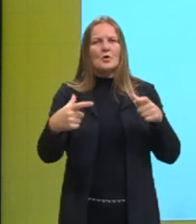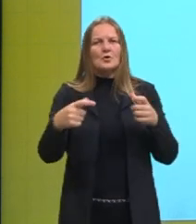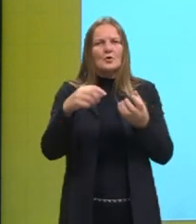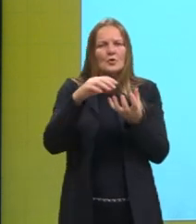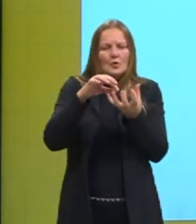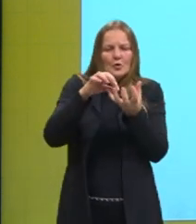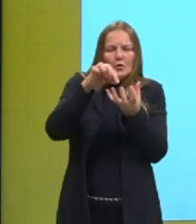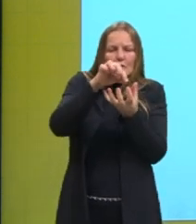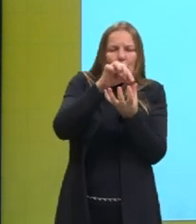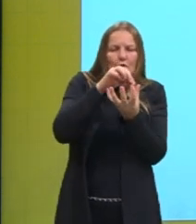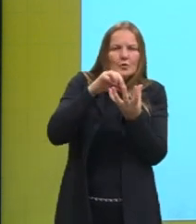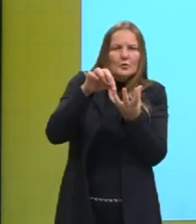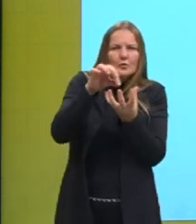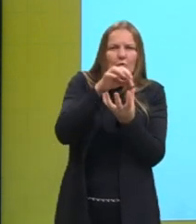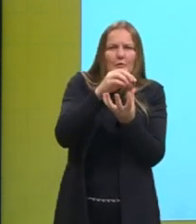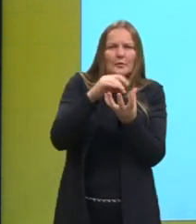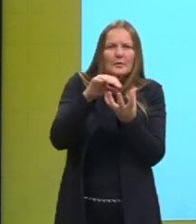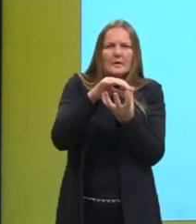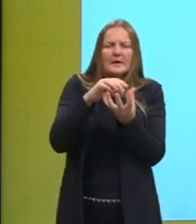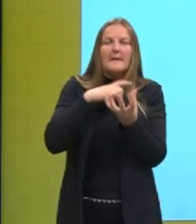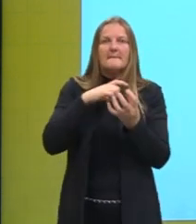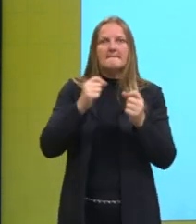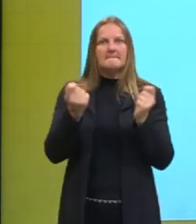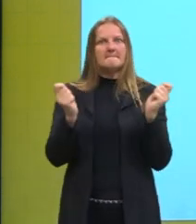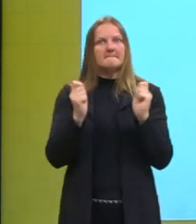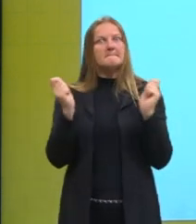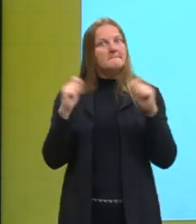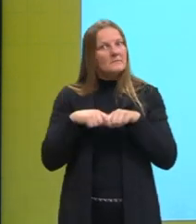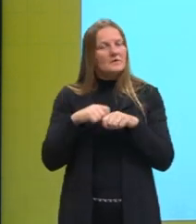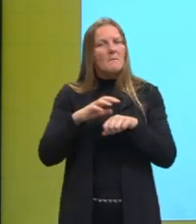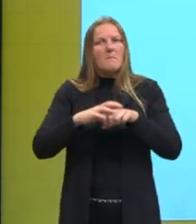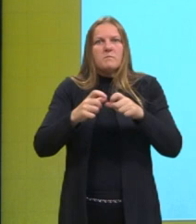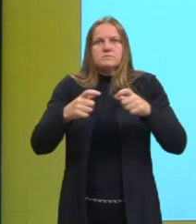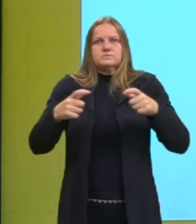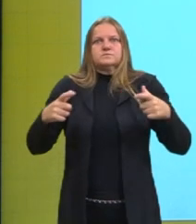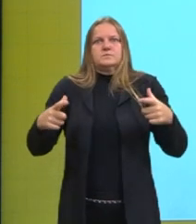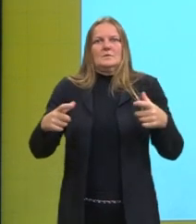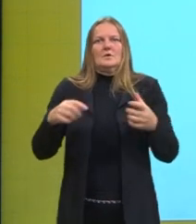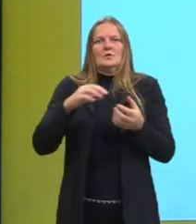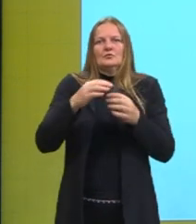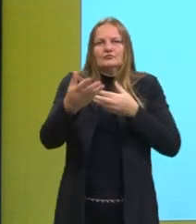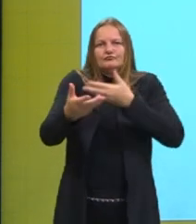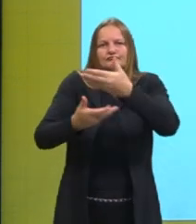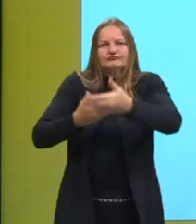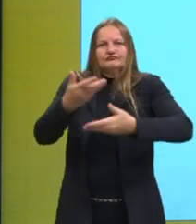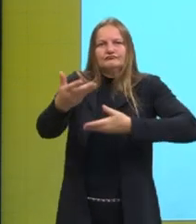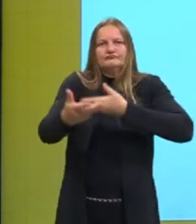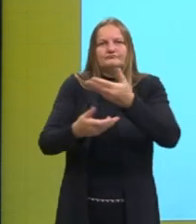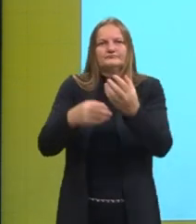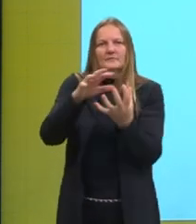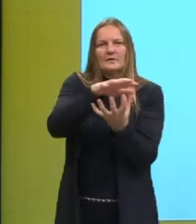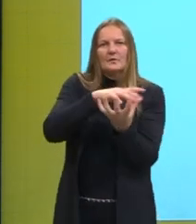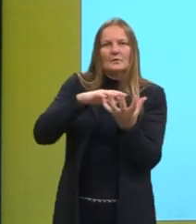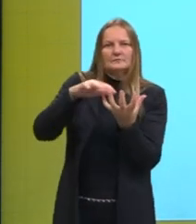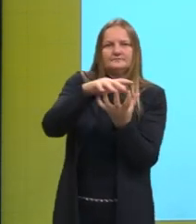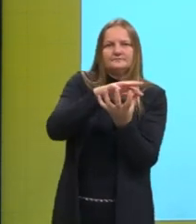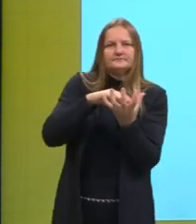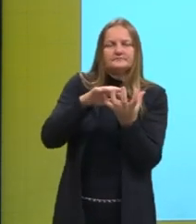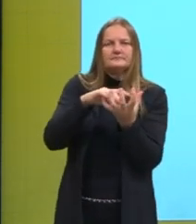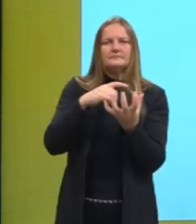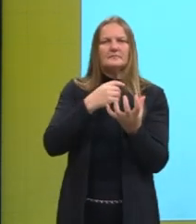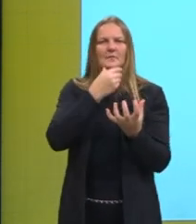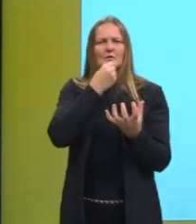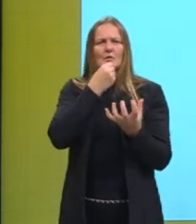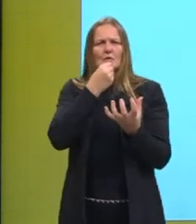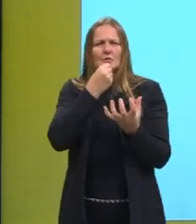de grãos de pólen terão maior probabilidade de fertilizar outras plantas tá daí tu pensa comigo o